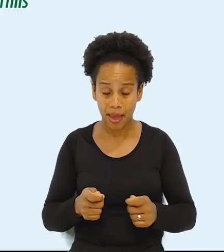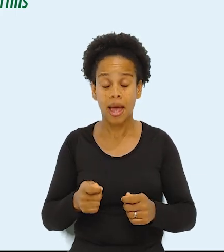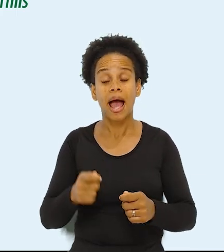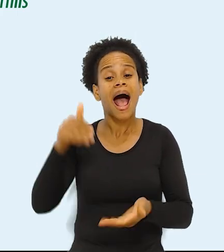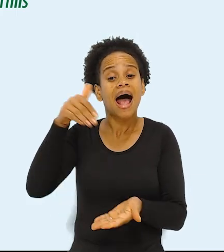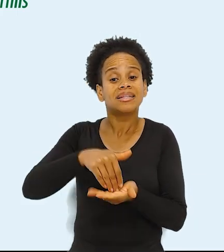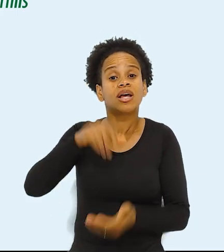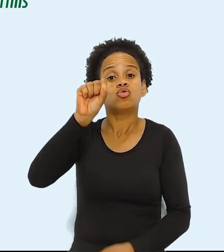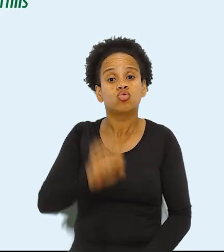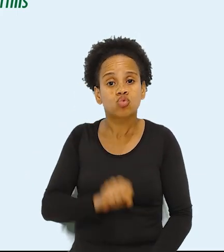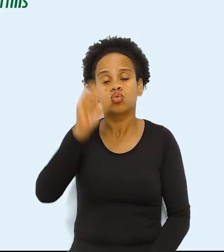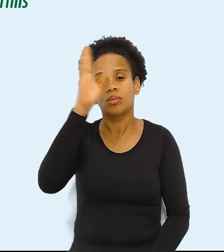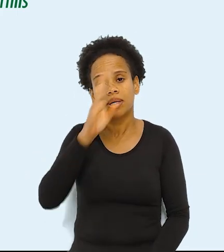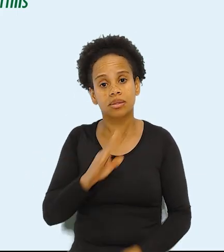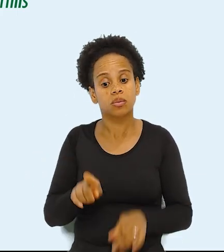da Argentina.